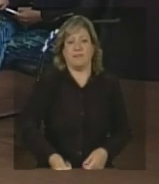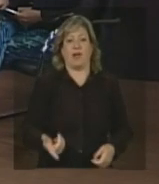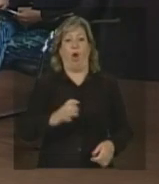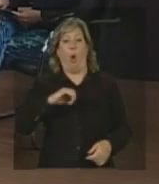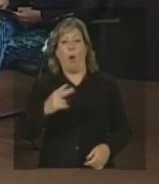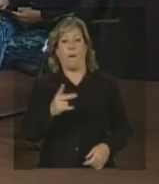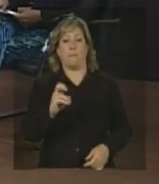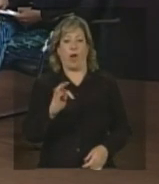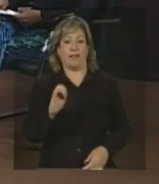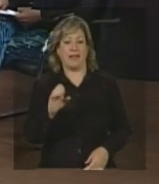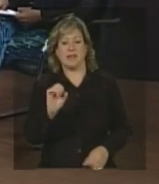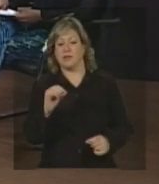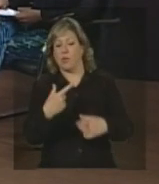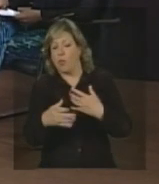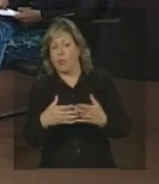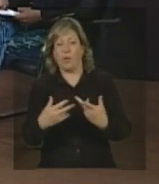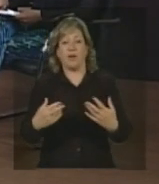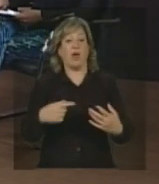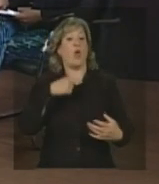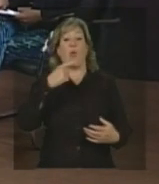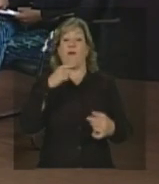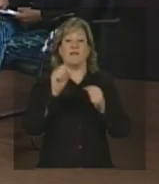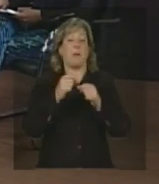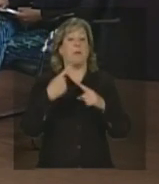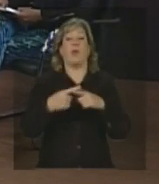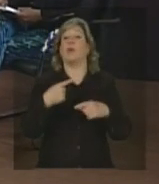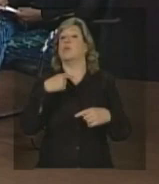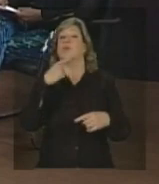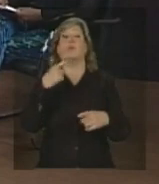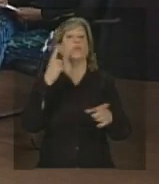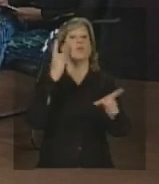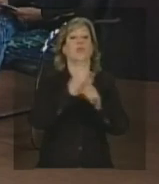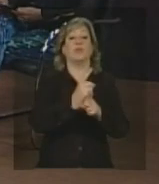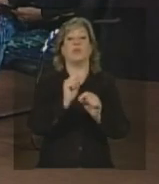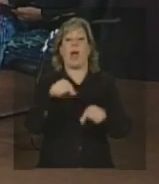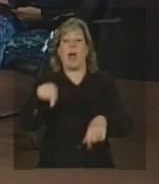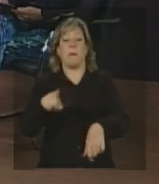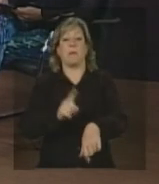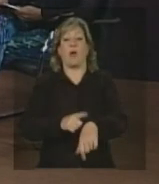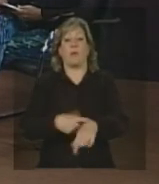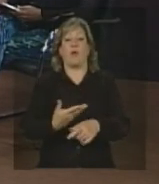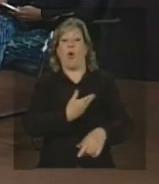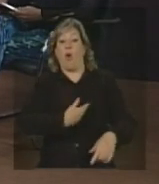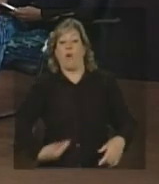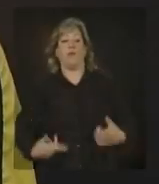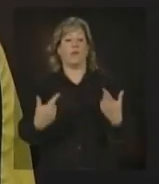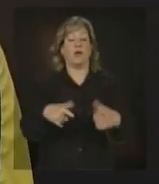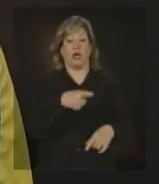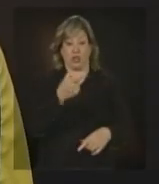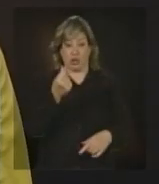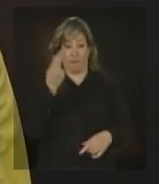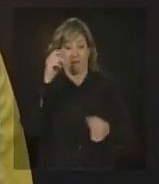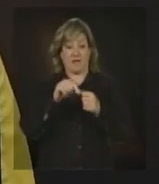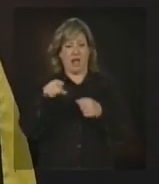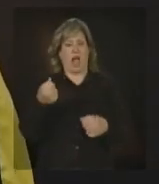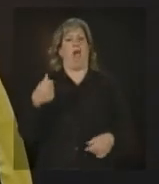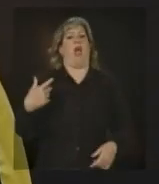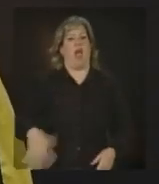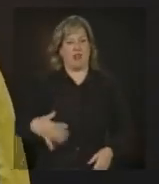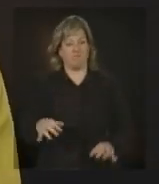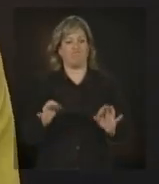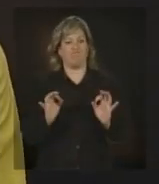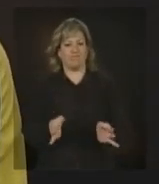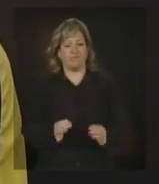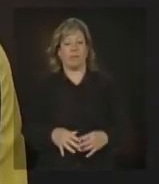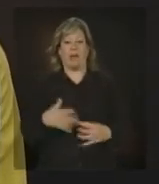que seja, e ele não consegue fazer porque não encontra isso naquele momento no governo e o recurso para fazer aquilo é muito caro. Uhum. E